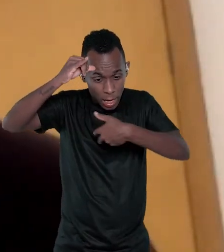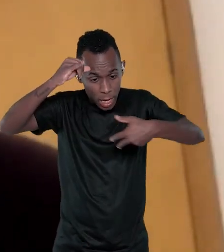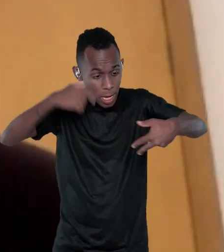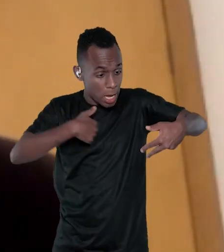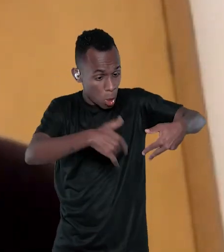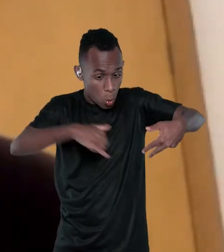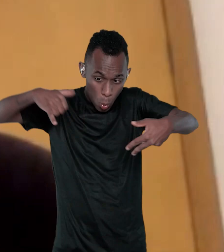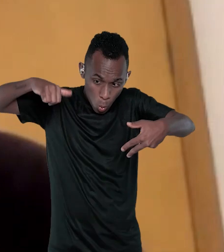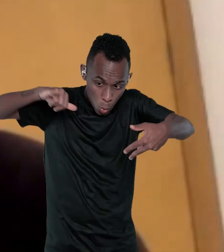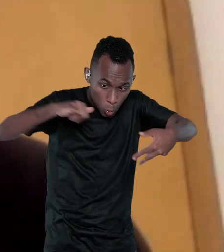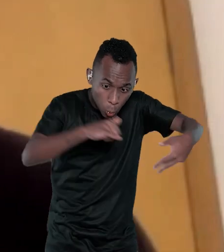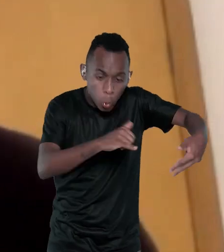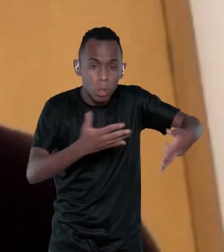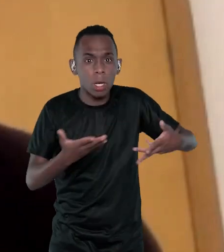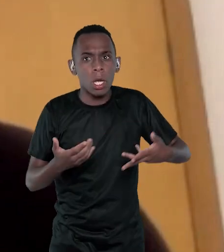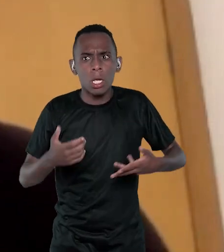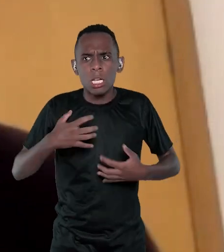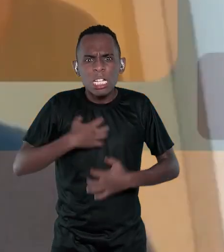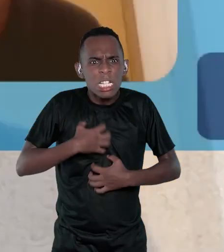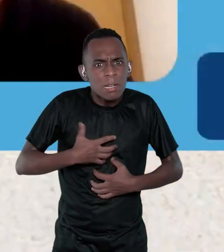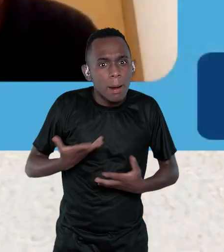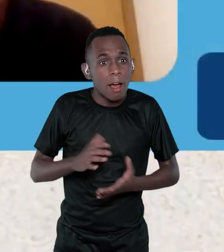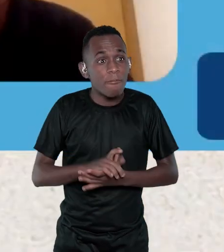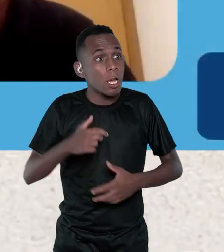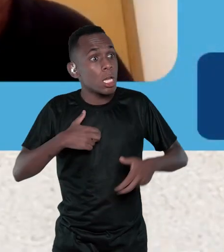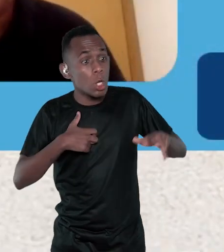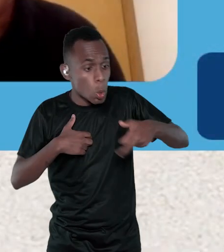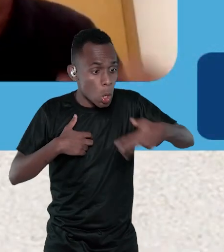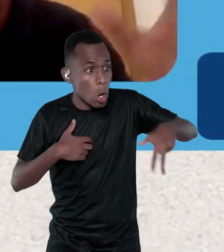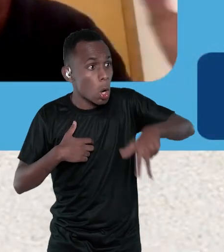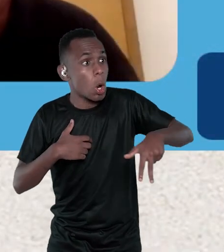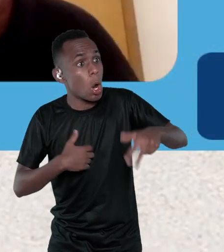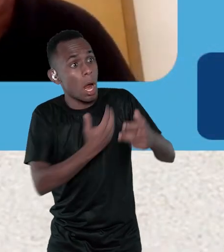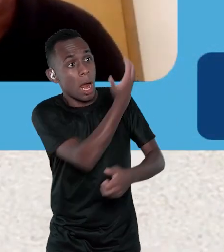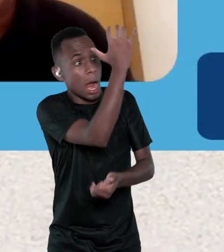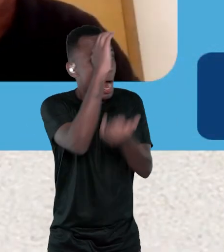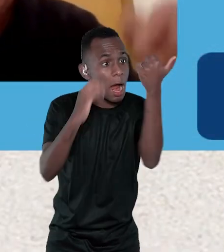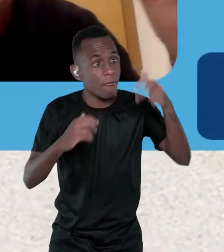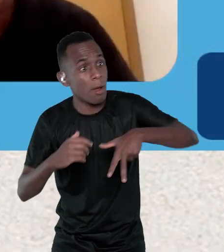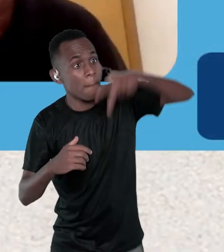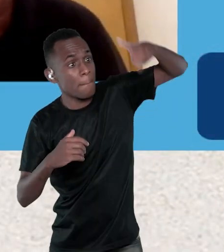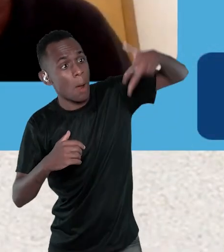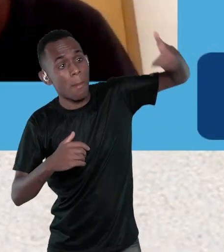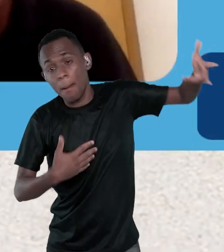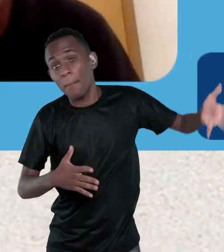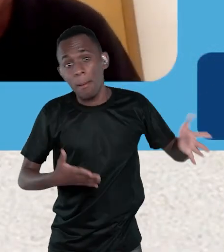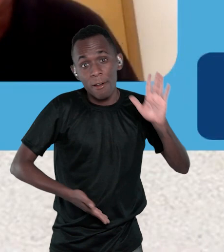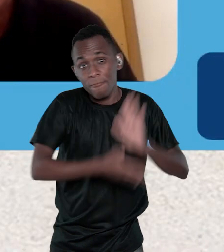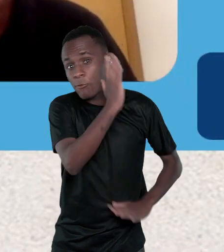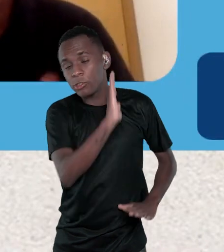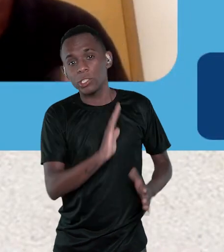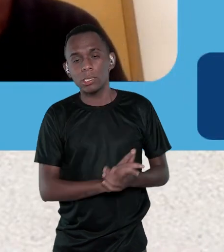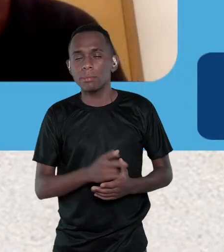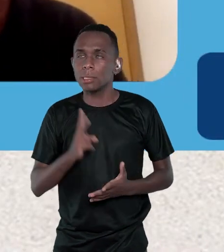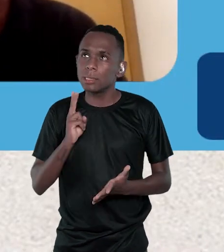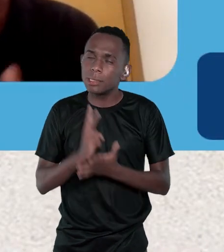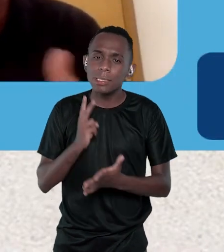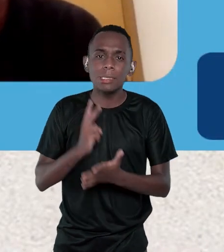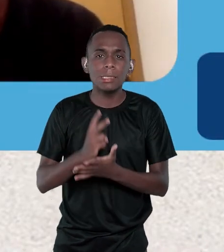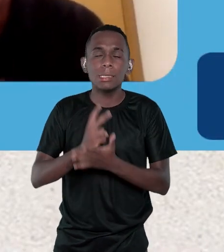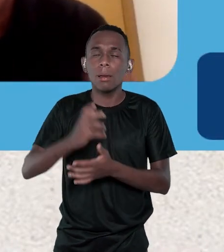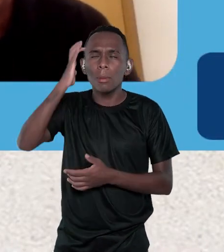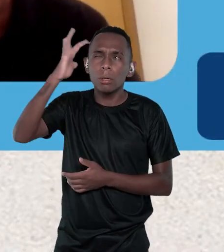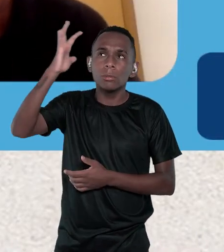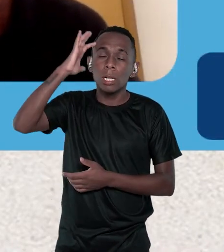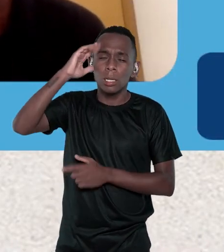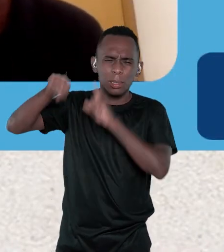mim. E bravíssima. E eu pulava numa árvore para poder fugir dela. Sempre tive.